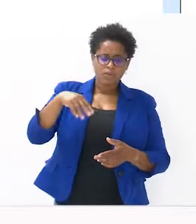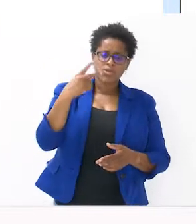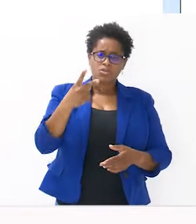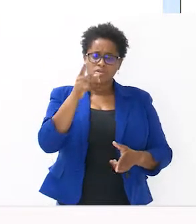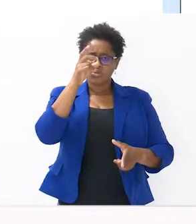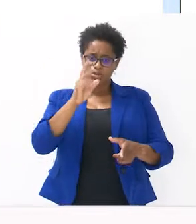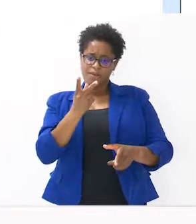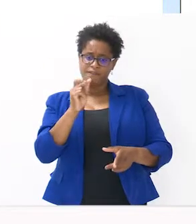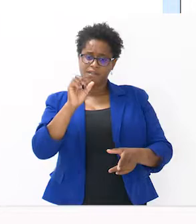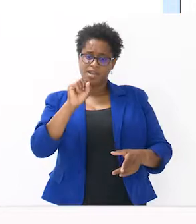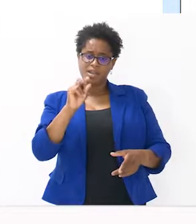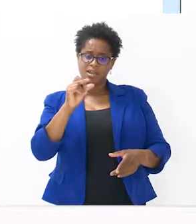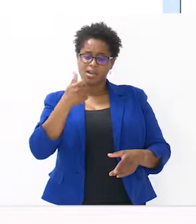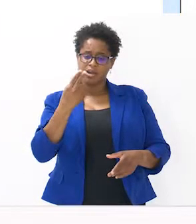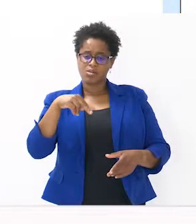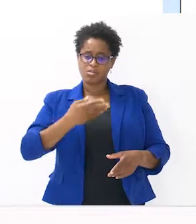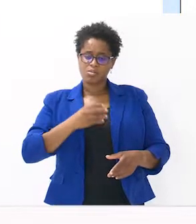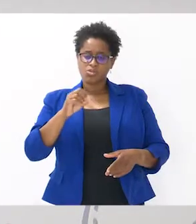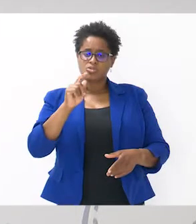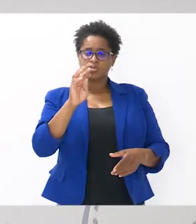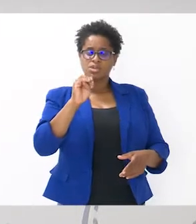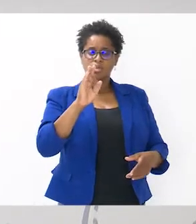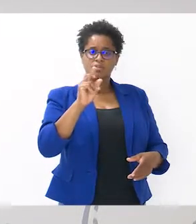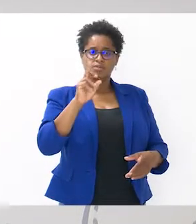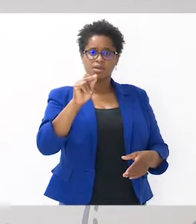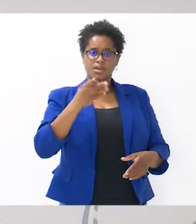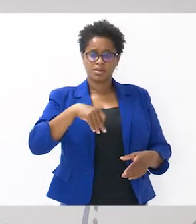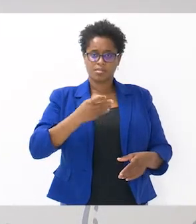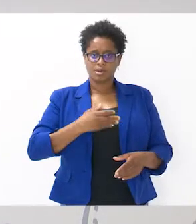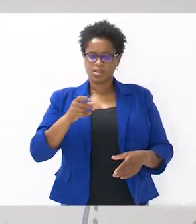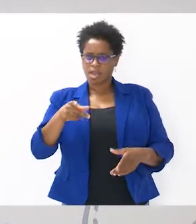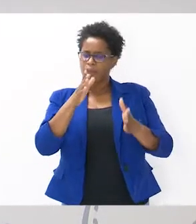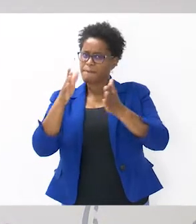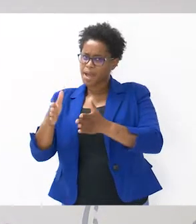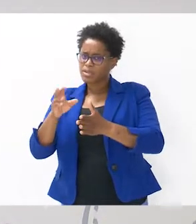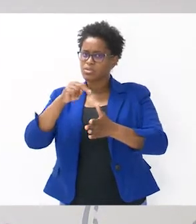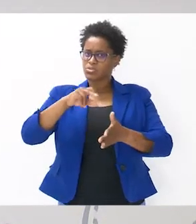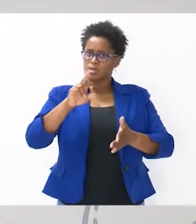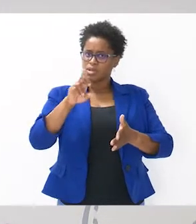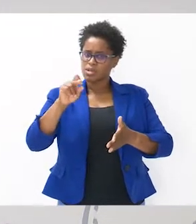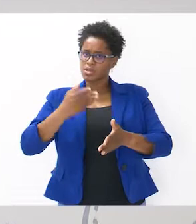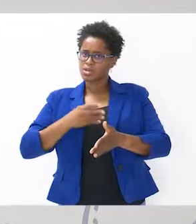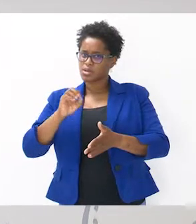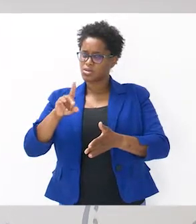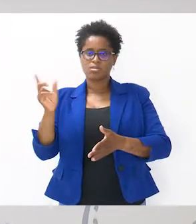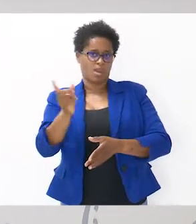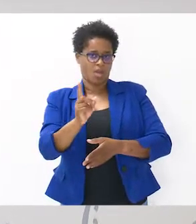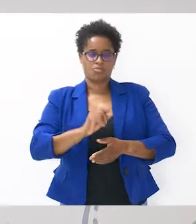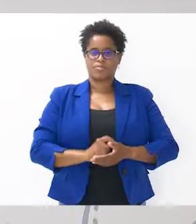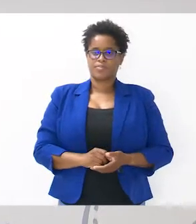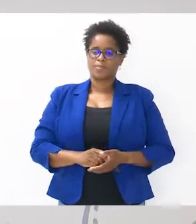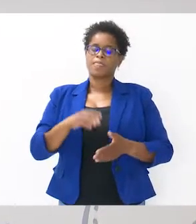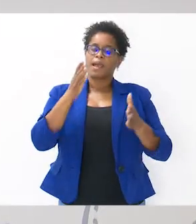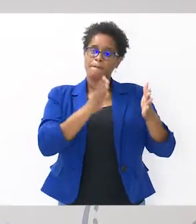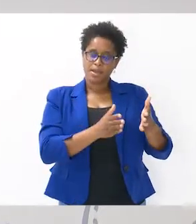vagabundos esfarrapados. Não é a parte do narrador? Não é. É